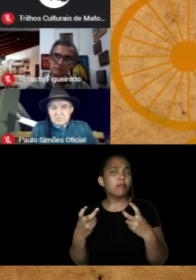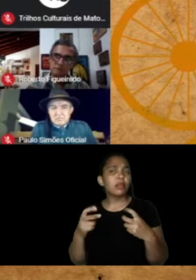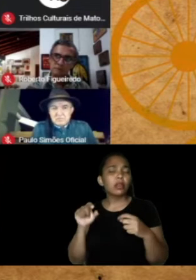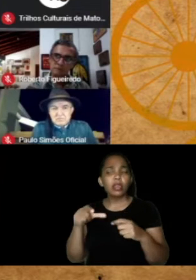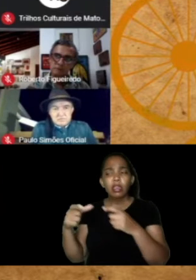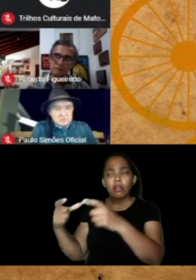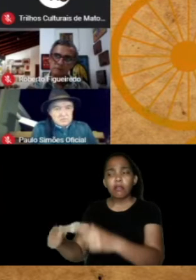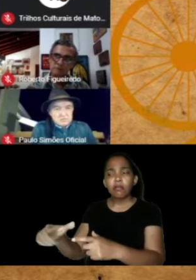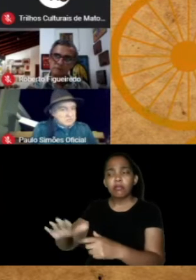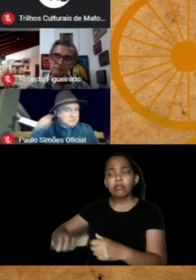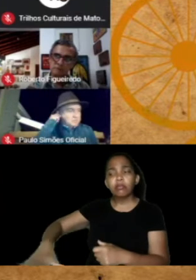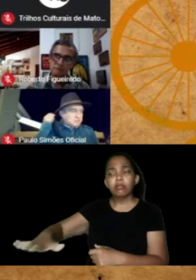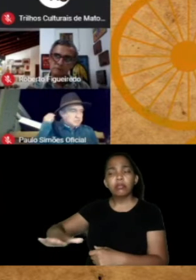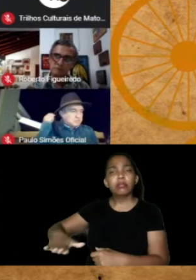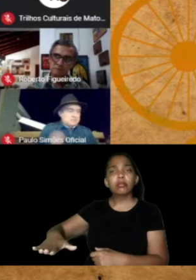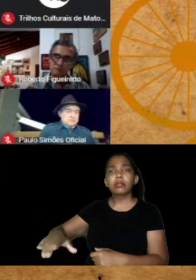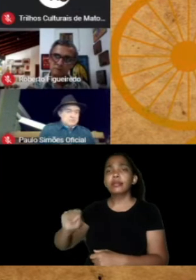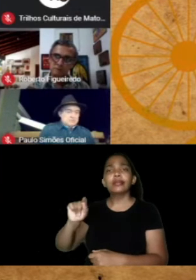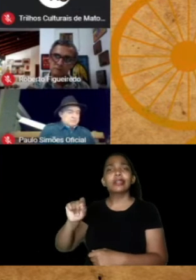suas